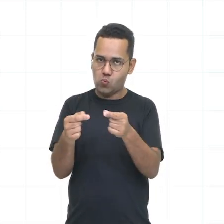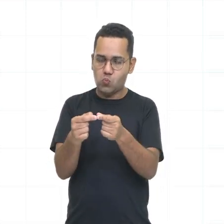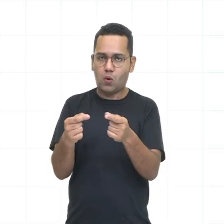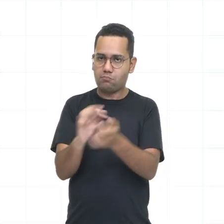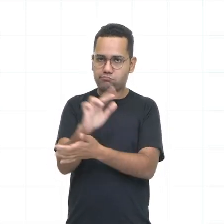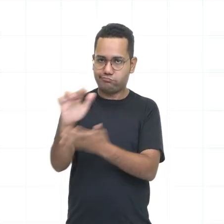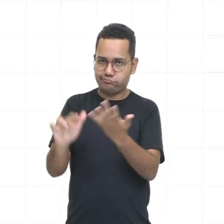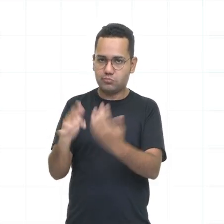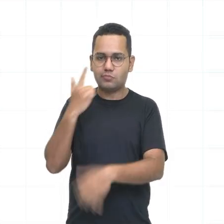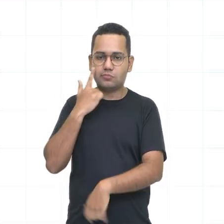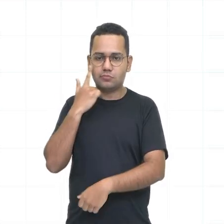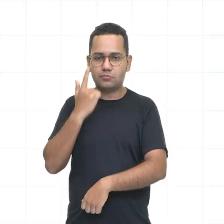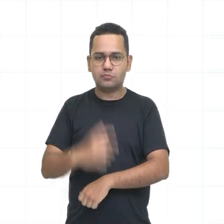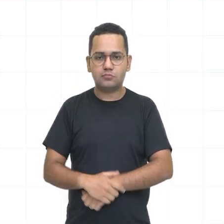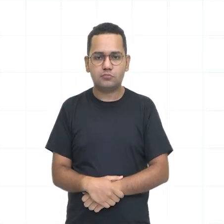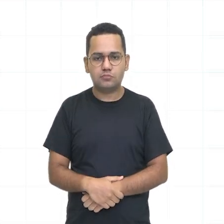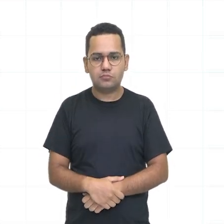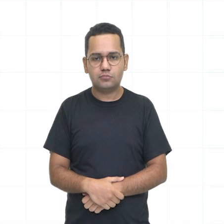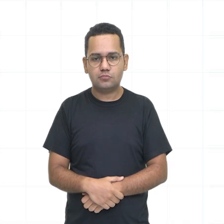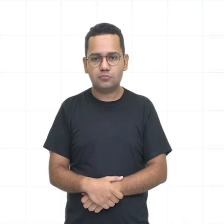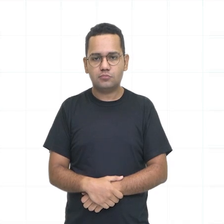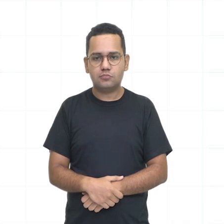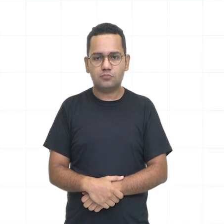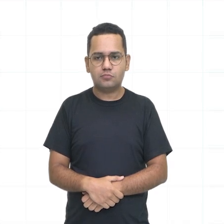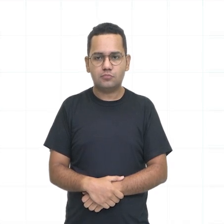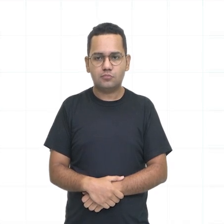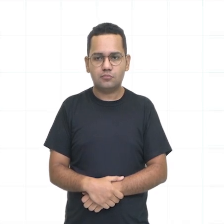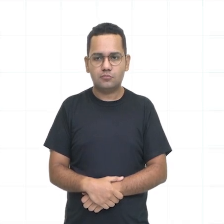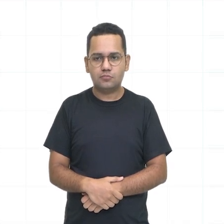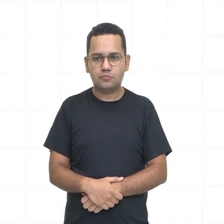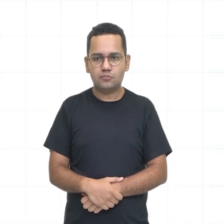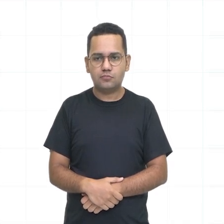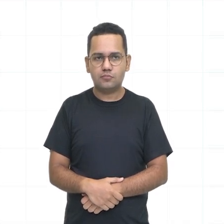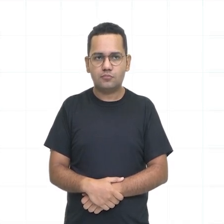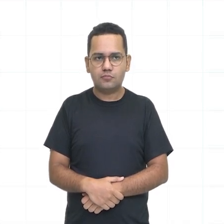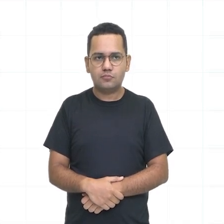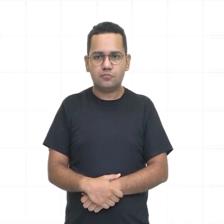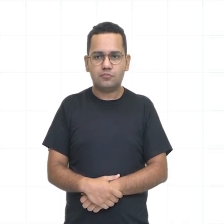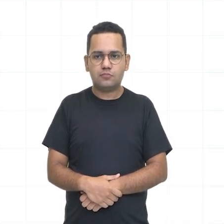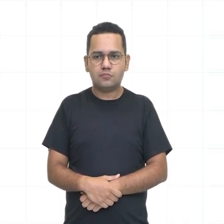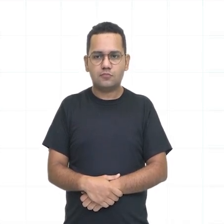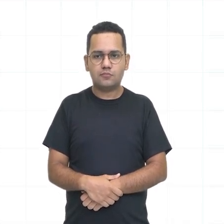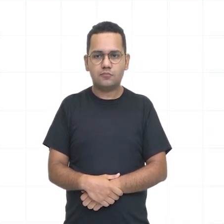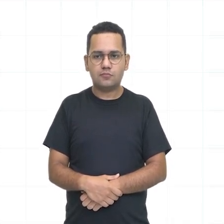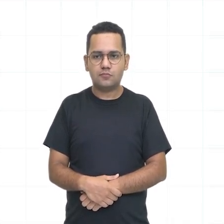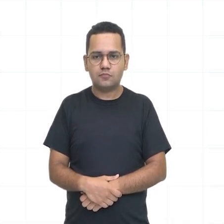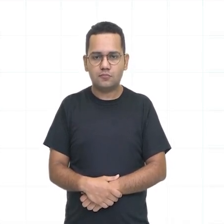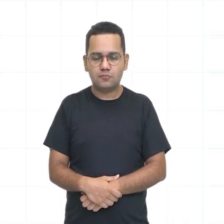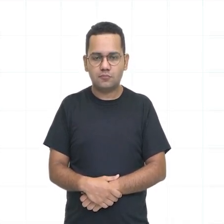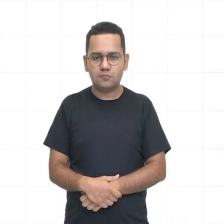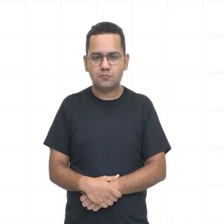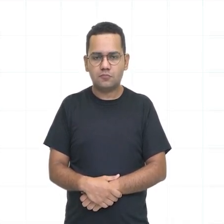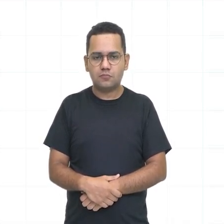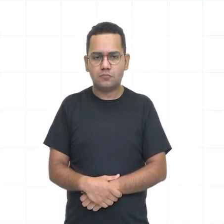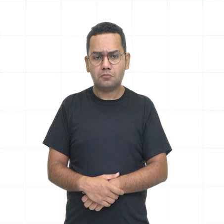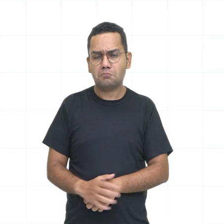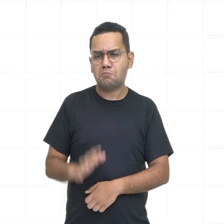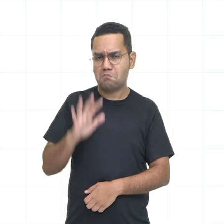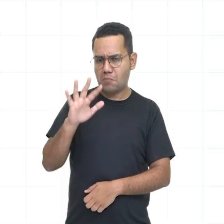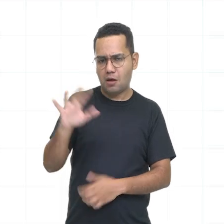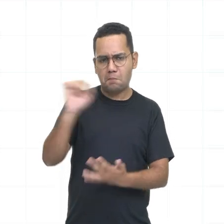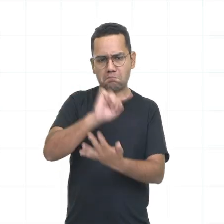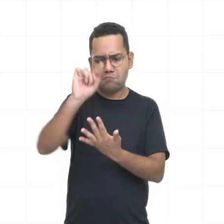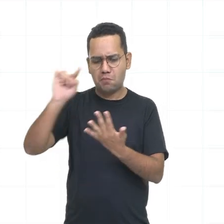O homem de Neandertal, como a gente chama também, até o Homo sapiens. E aí é importante a gente